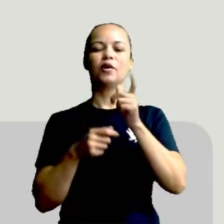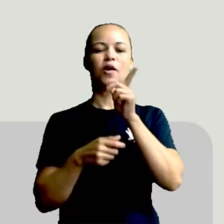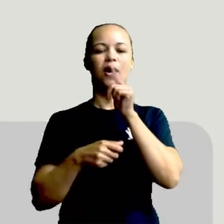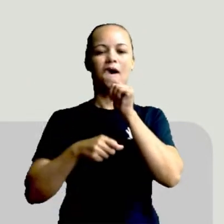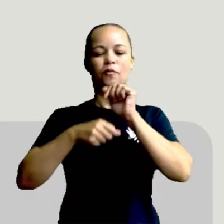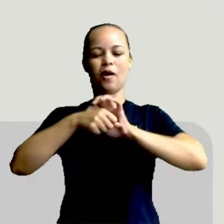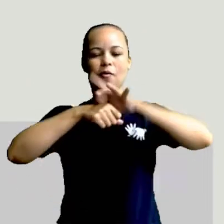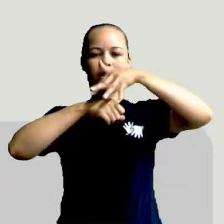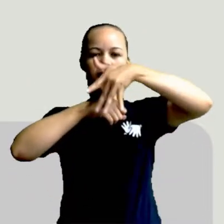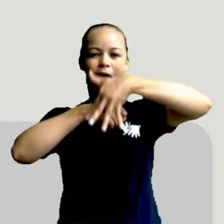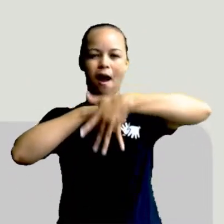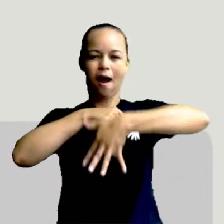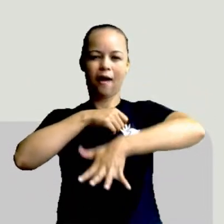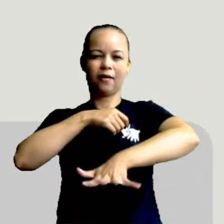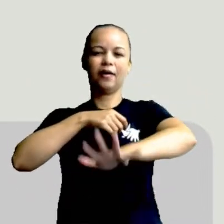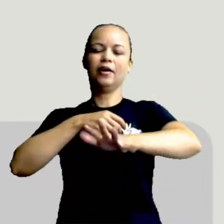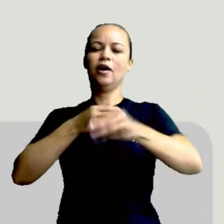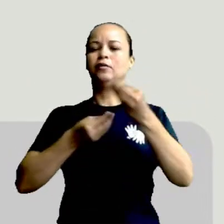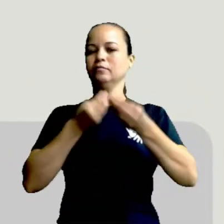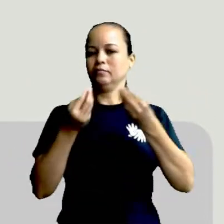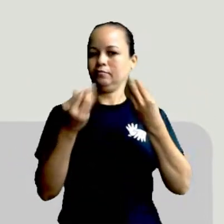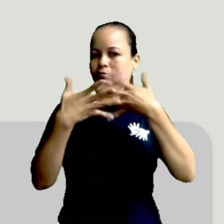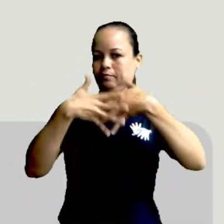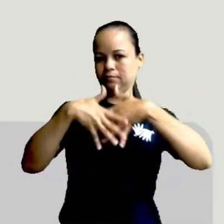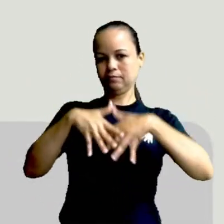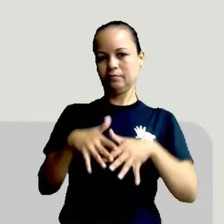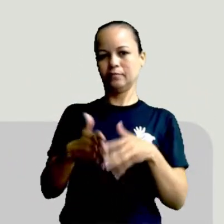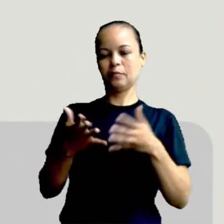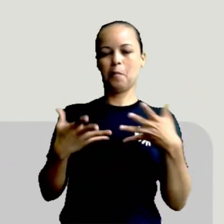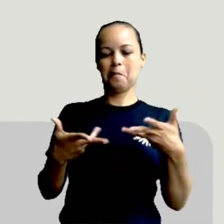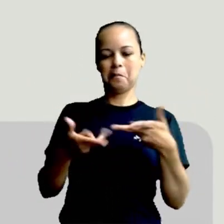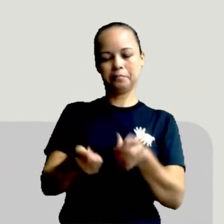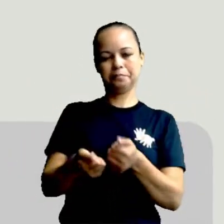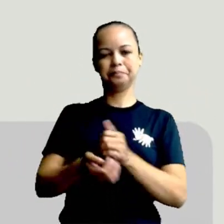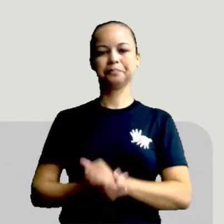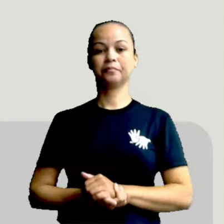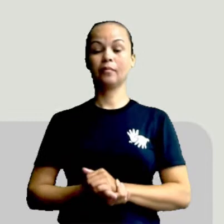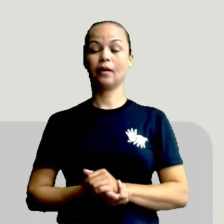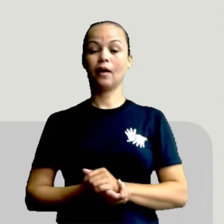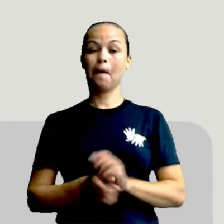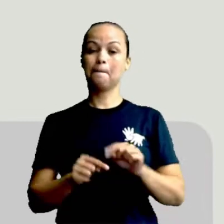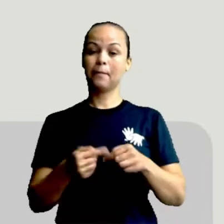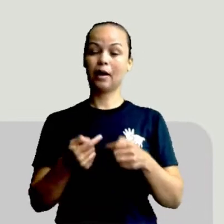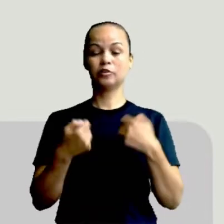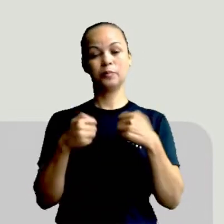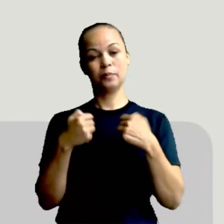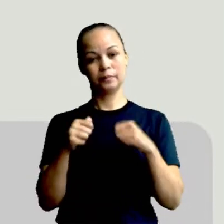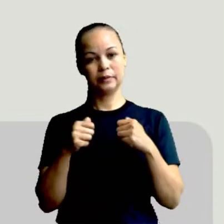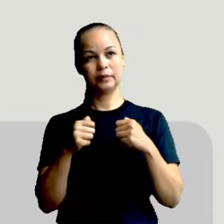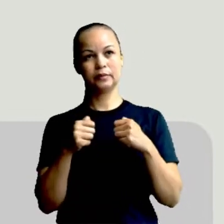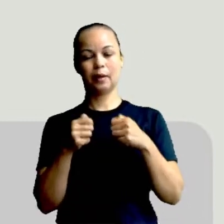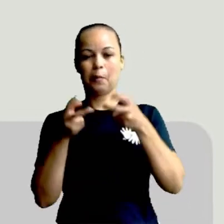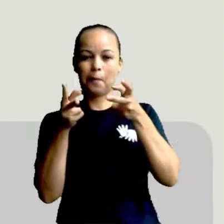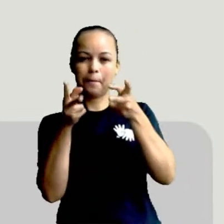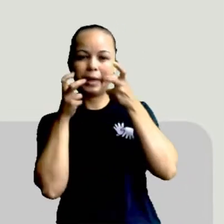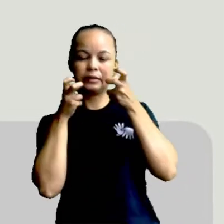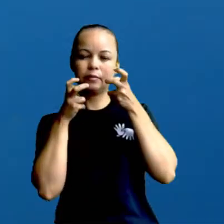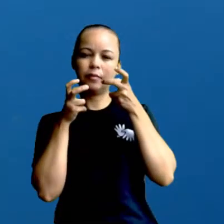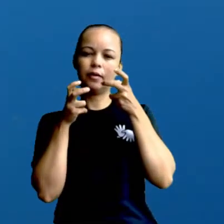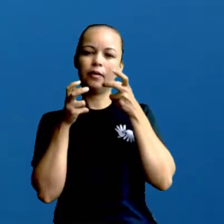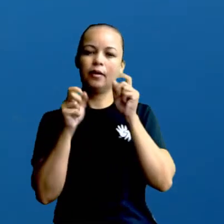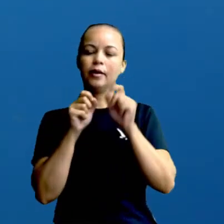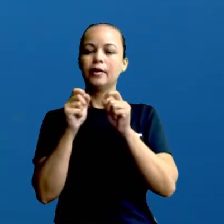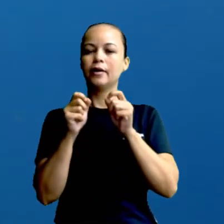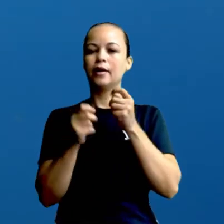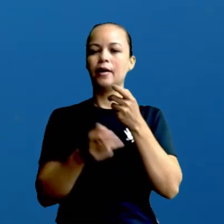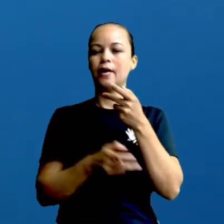cachoeira. Como esse recurso natural é maravilhoso, né? Mas aí a gente também tem que perceber que quando a gente fala que a